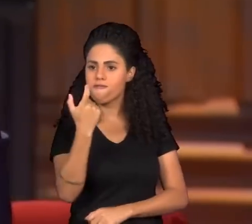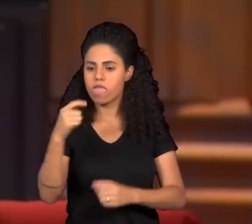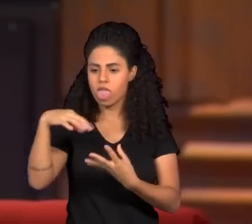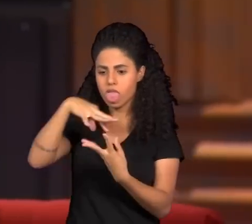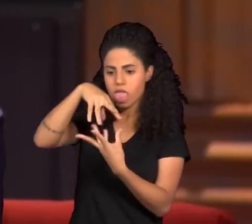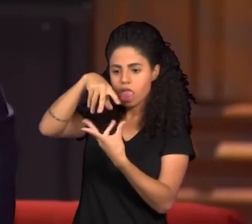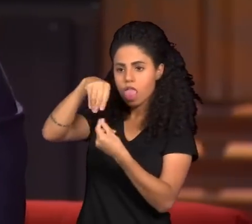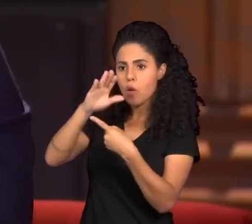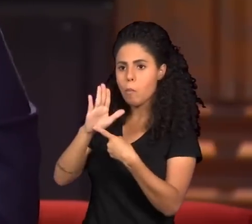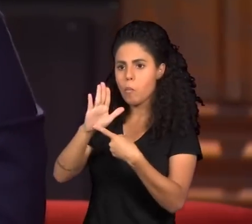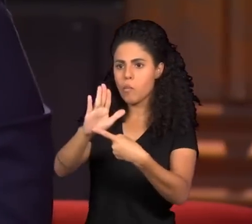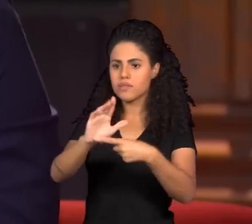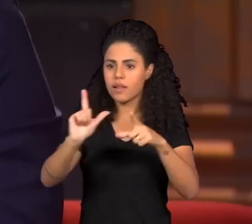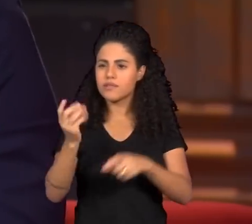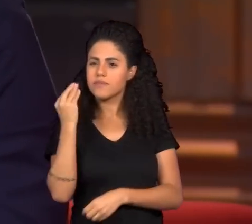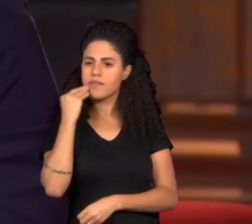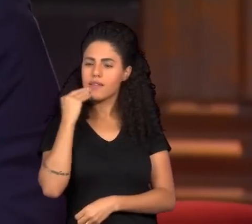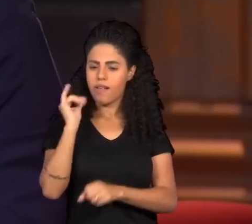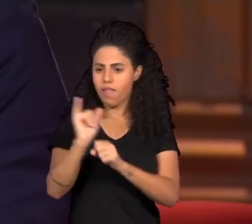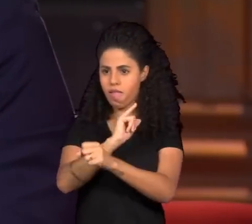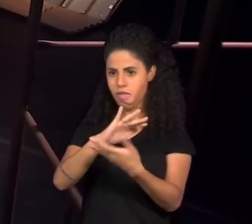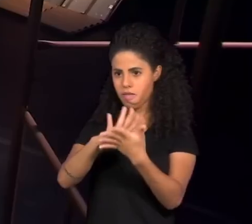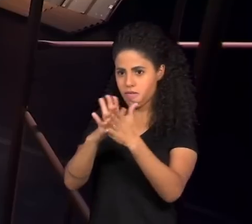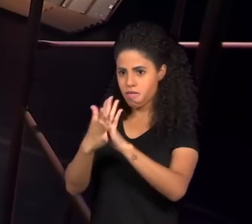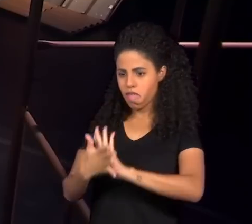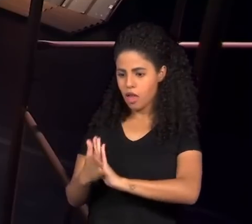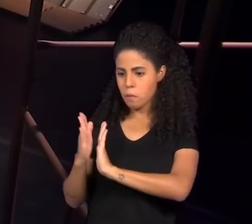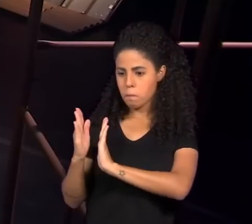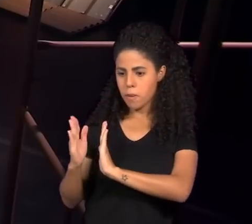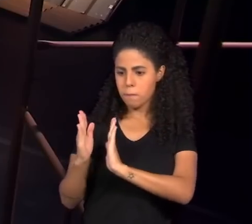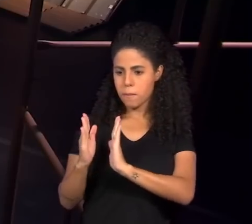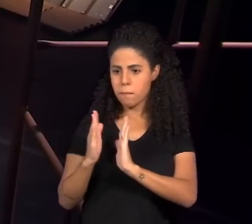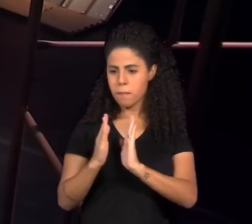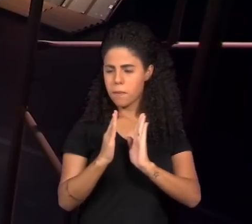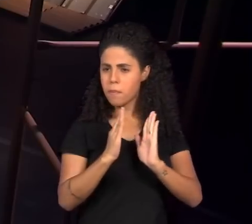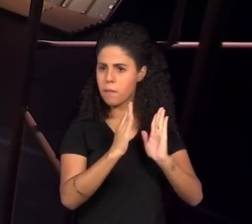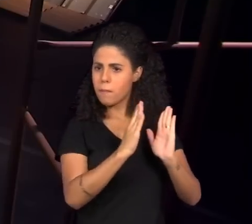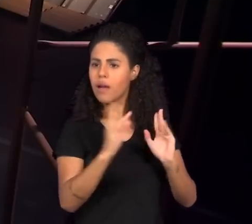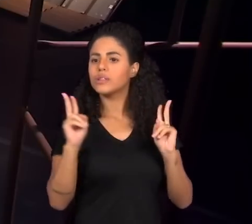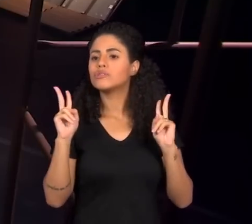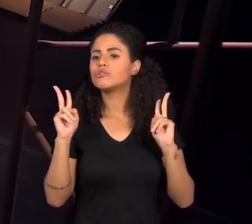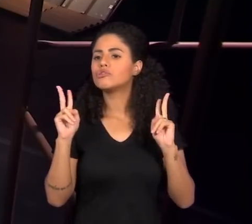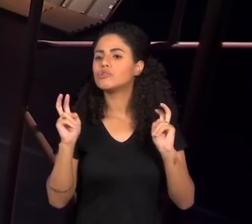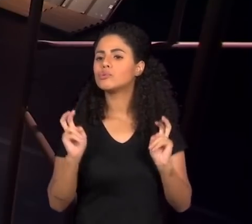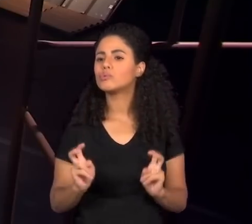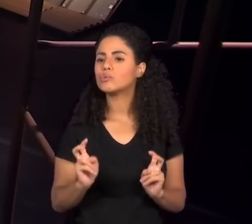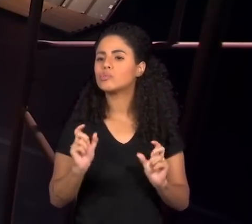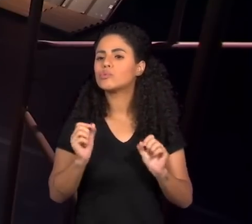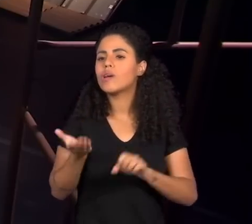em destruir o processo de laicização, é de